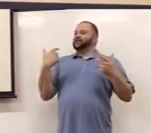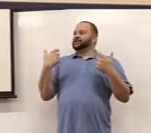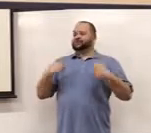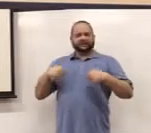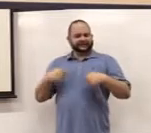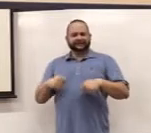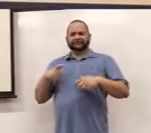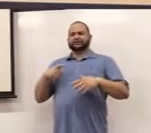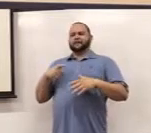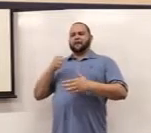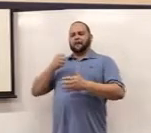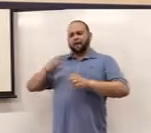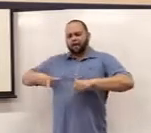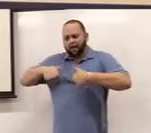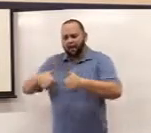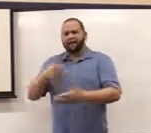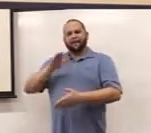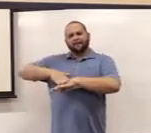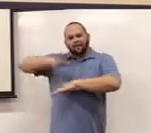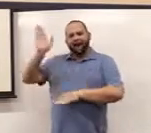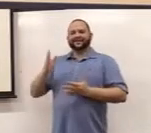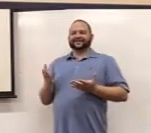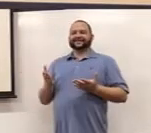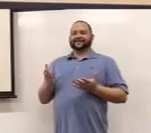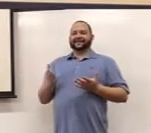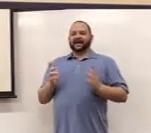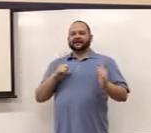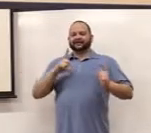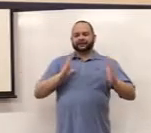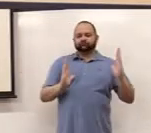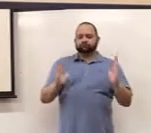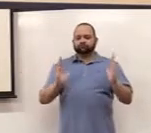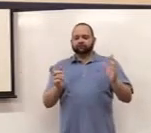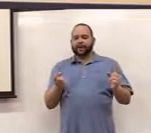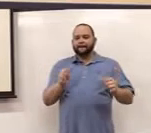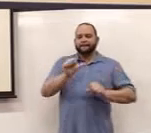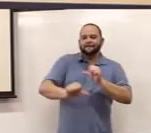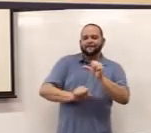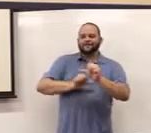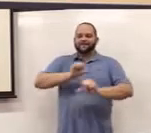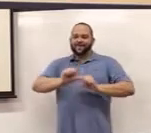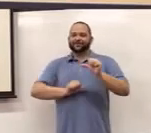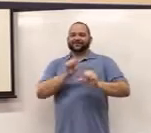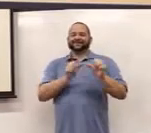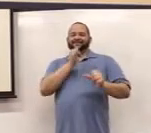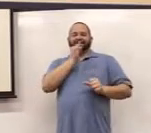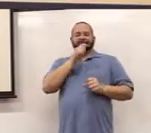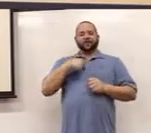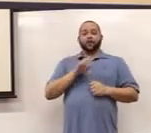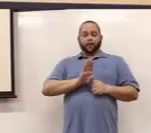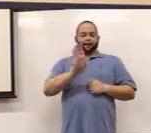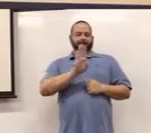ser mais, cada vez mais. Né? E aqui a gente está na transição entre esses dois. É como se o Beethoven